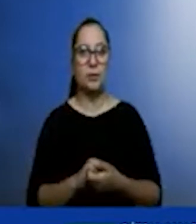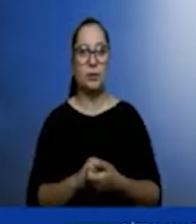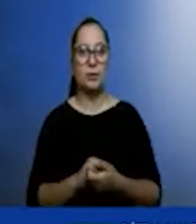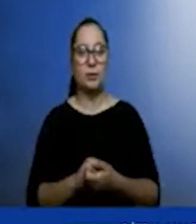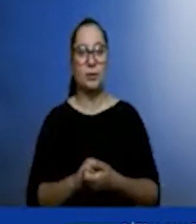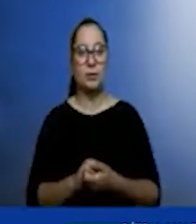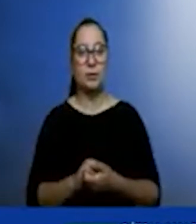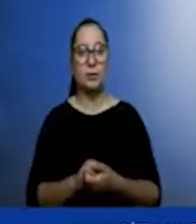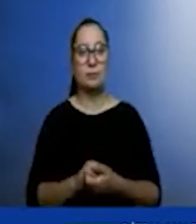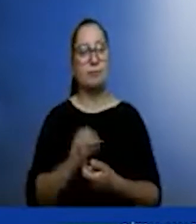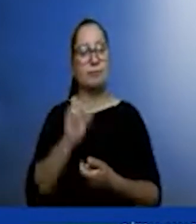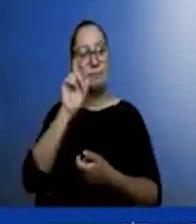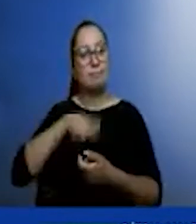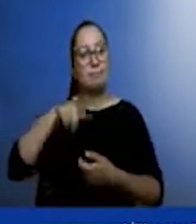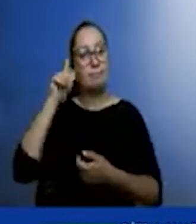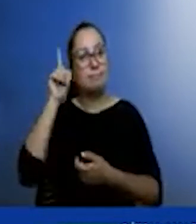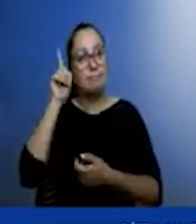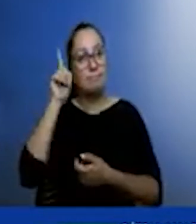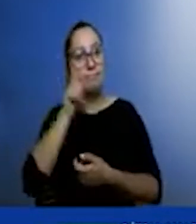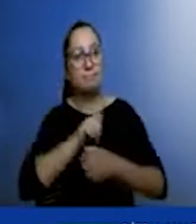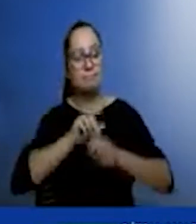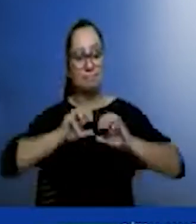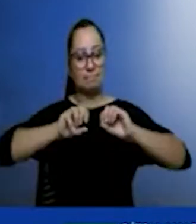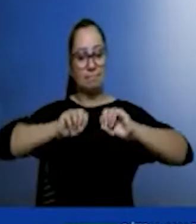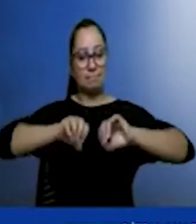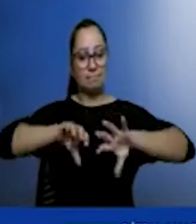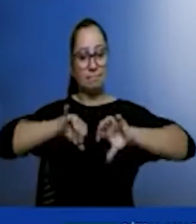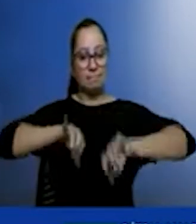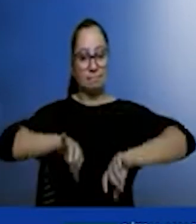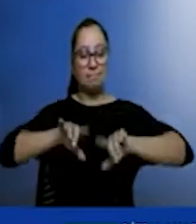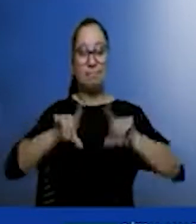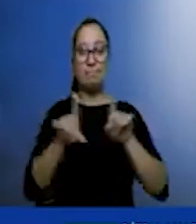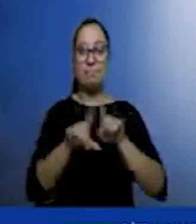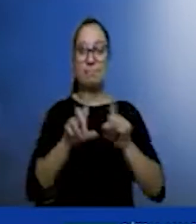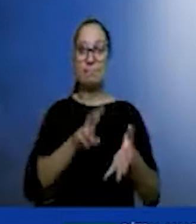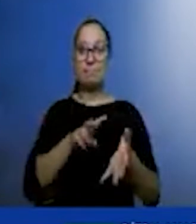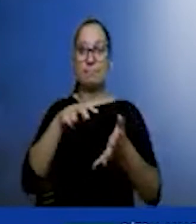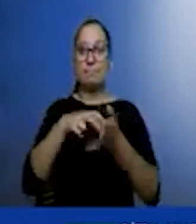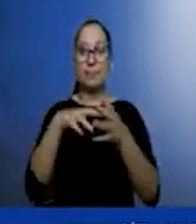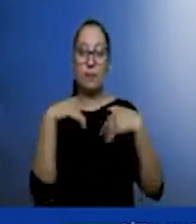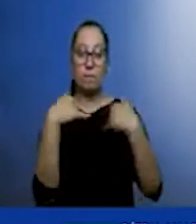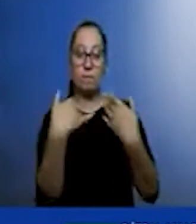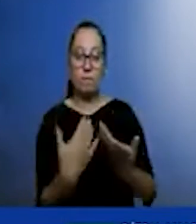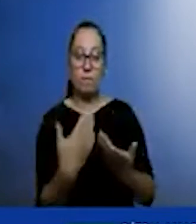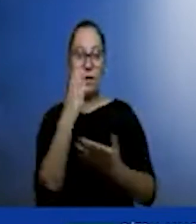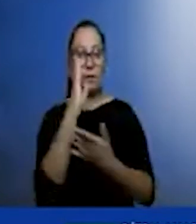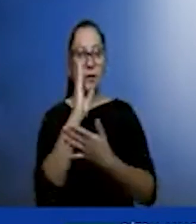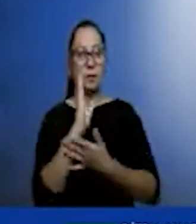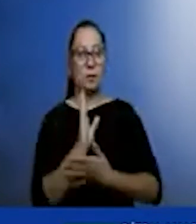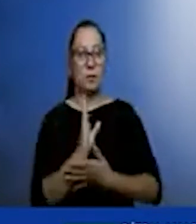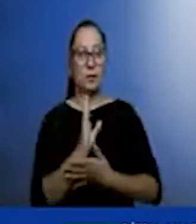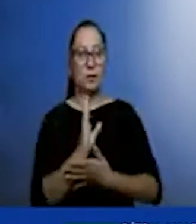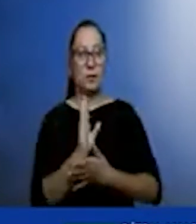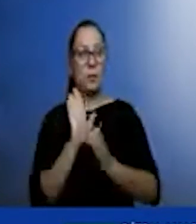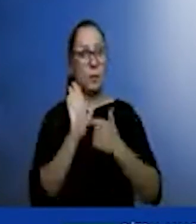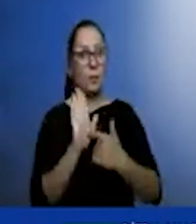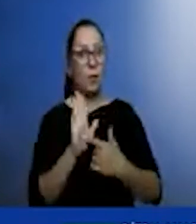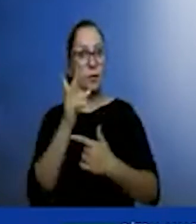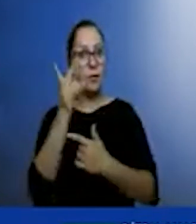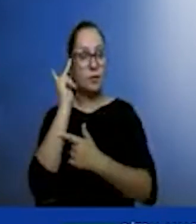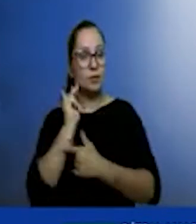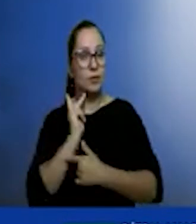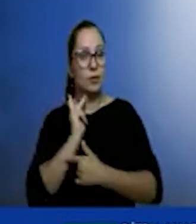conseguir educar e se posicionar fora do Brasil com uma história, com